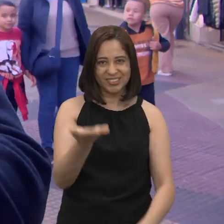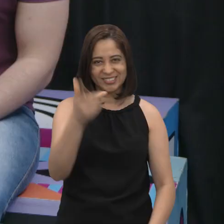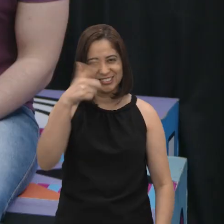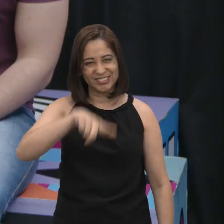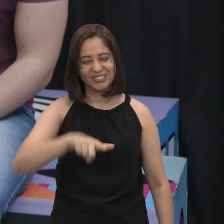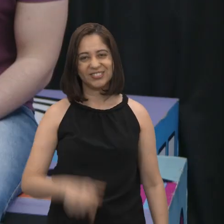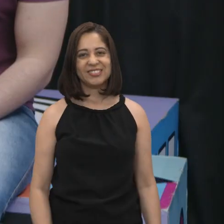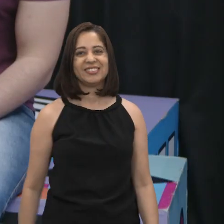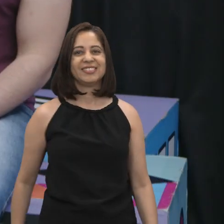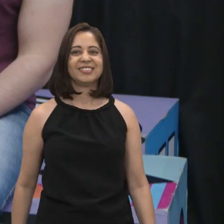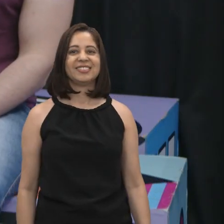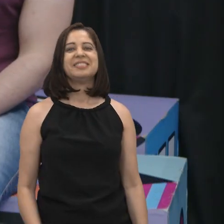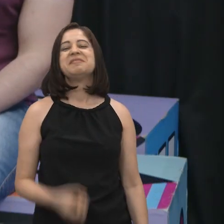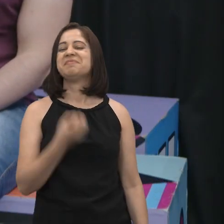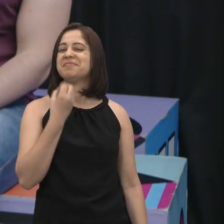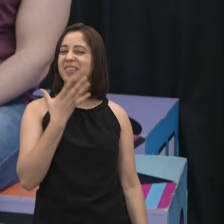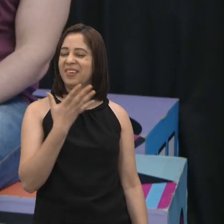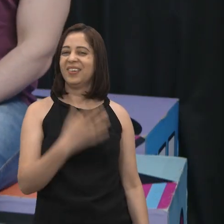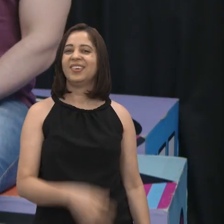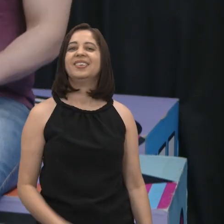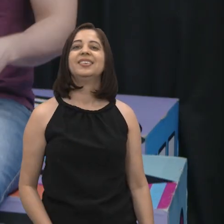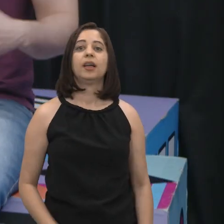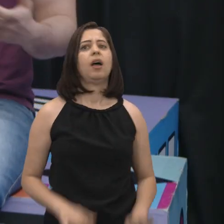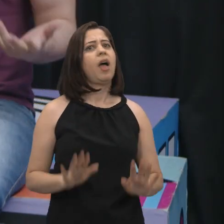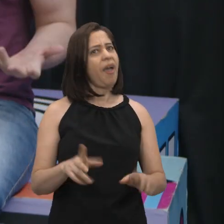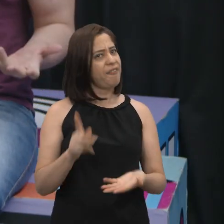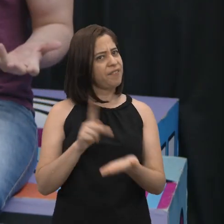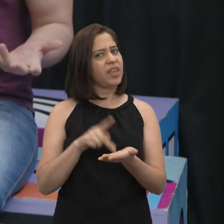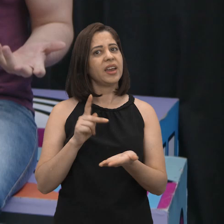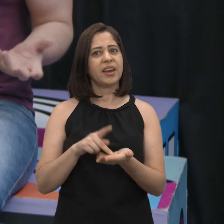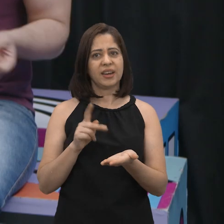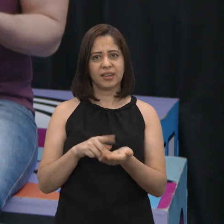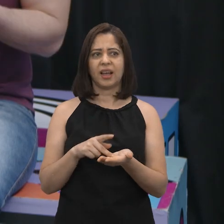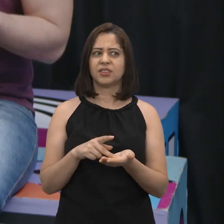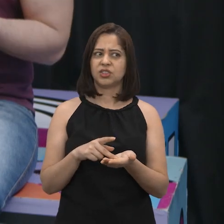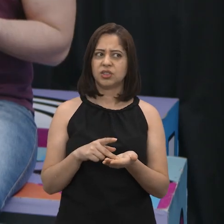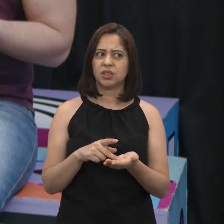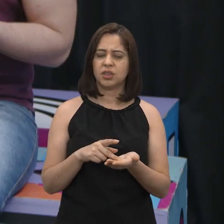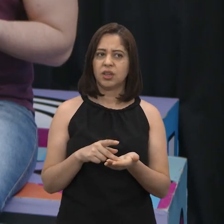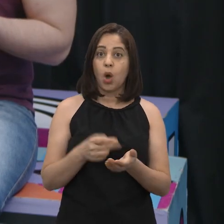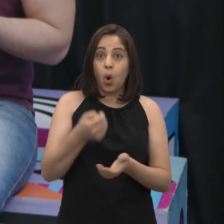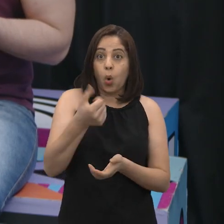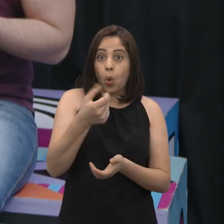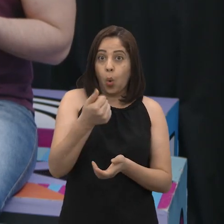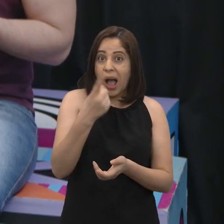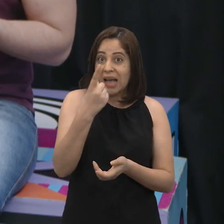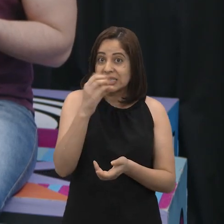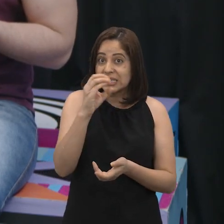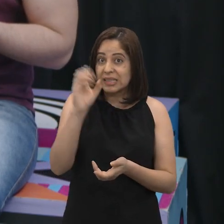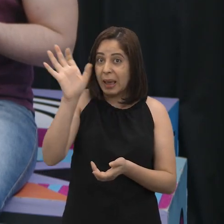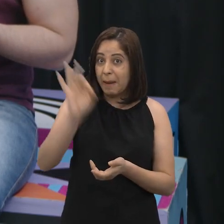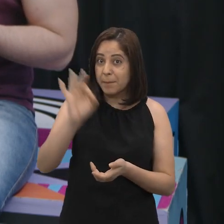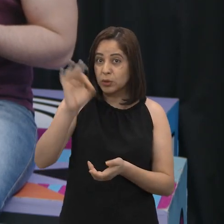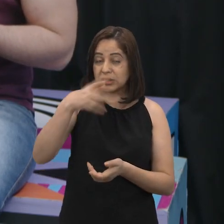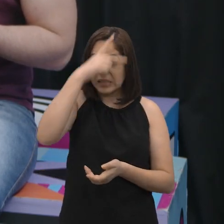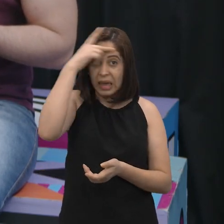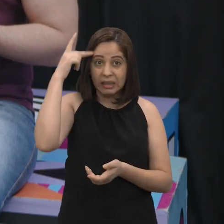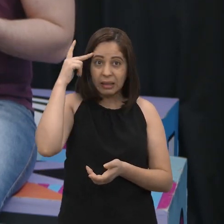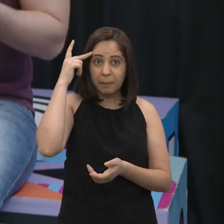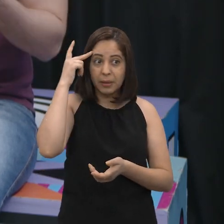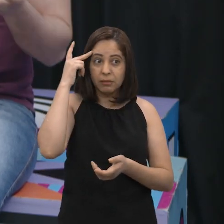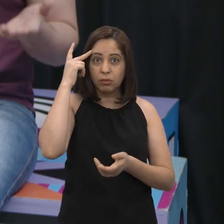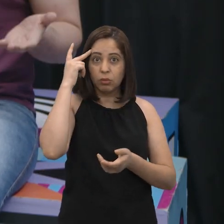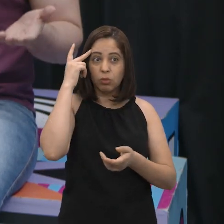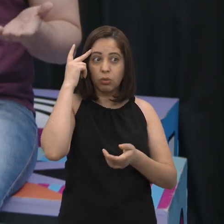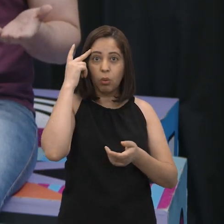Falou! Muito bom. Eu acho que quase, não foi 100%, mas foi quase. Foi bastante gente que vem de fora.